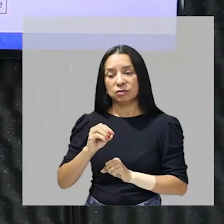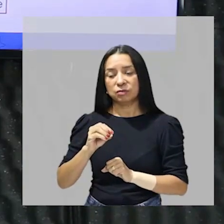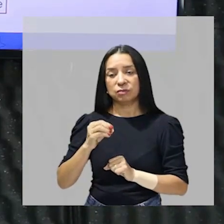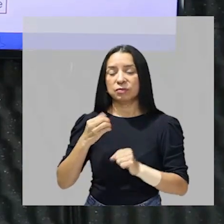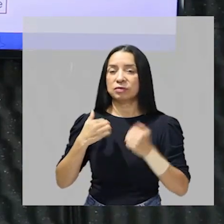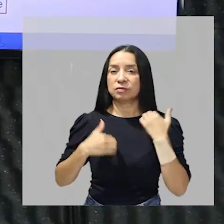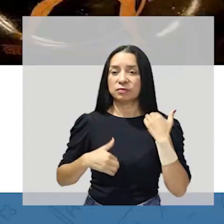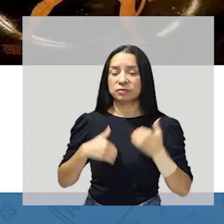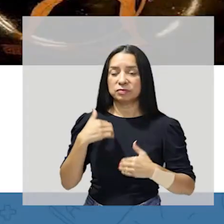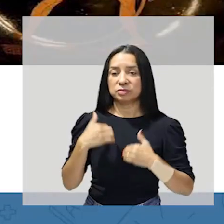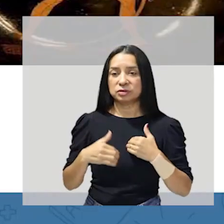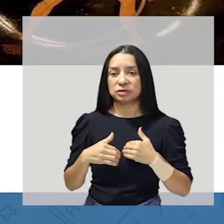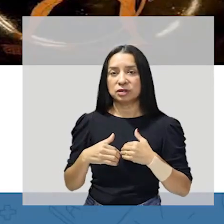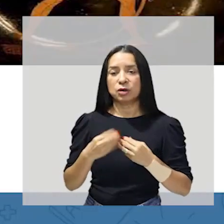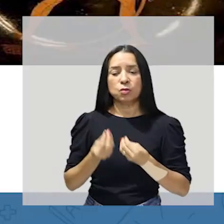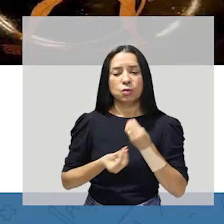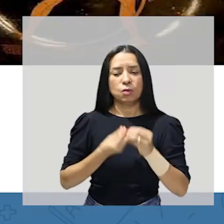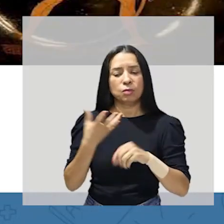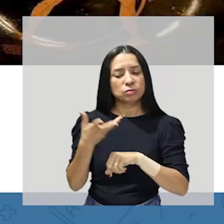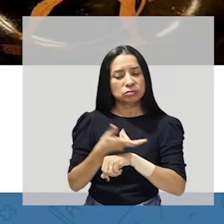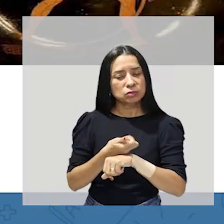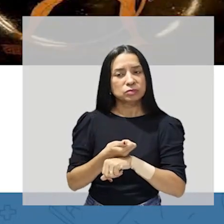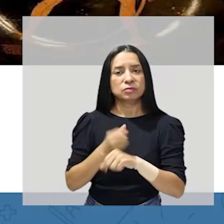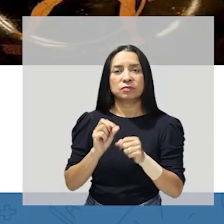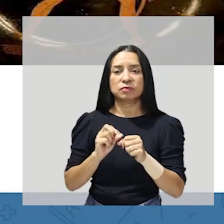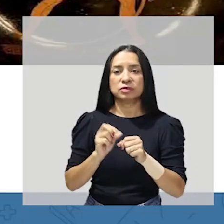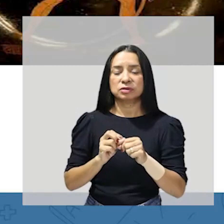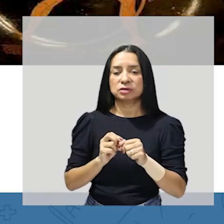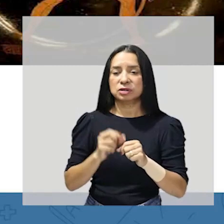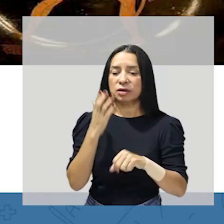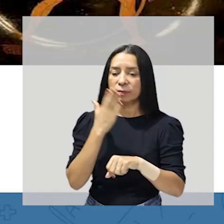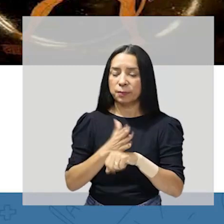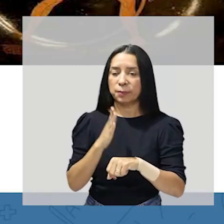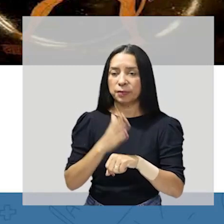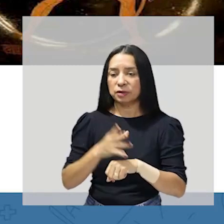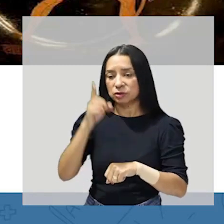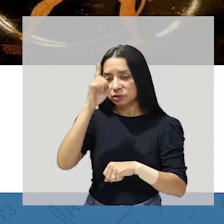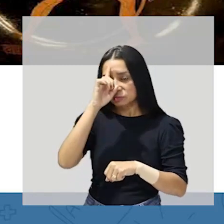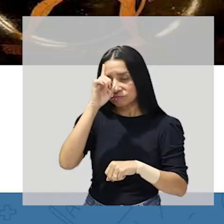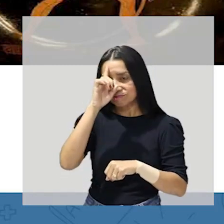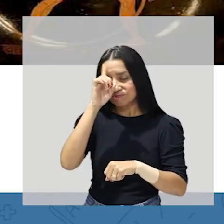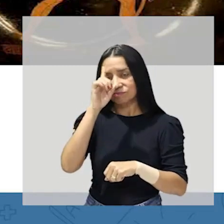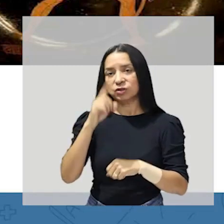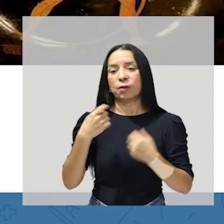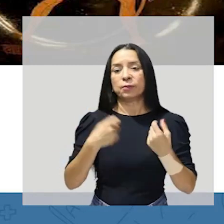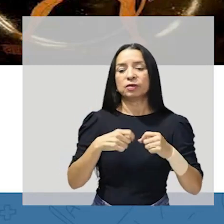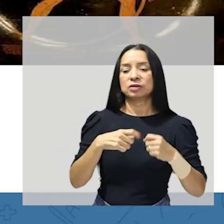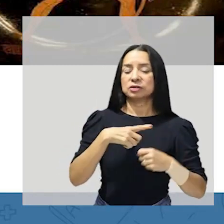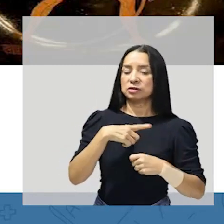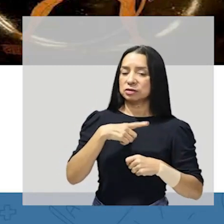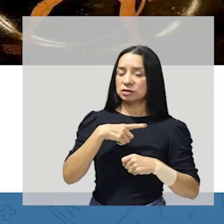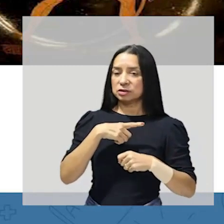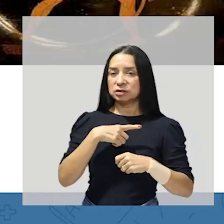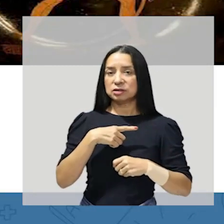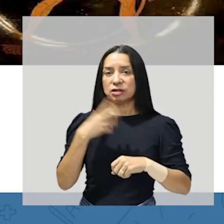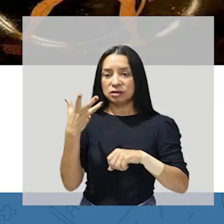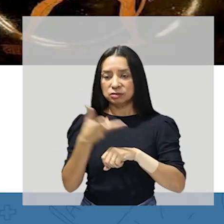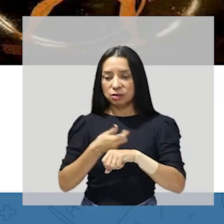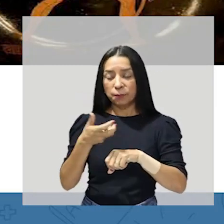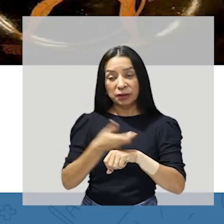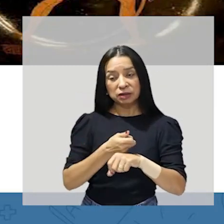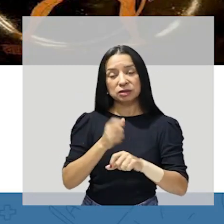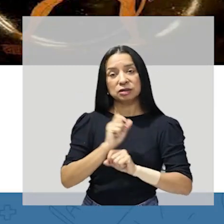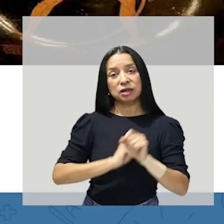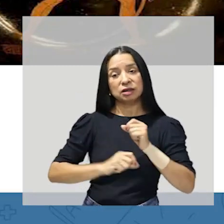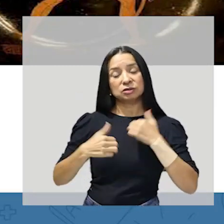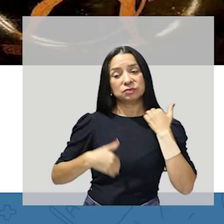realizar suas atividades do dia a dia. E para ele fazer isso, ele precisa ter as suas capacidades físicas treináveis. Capacidade física é todo